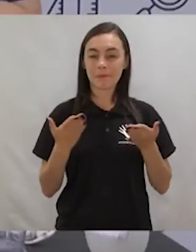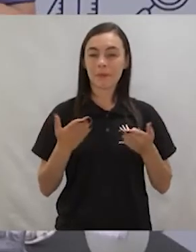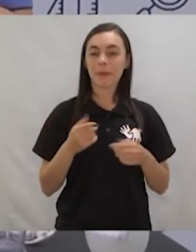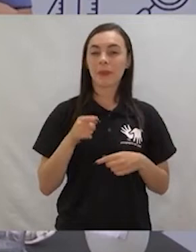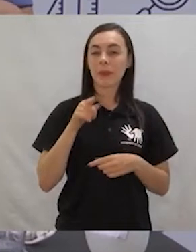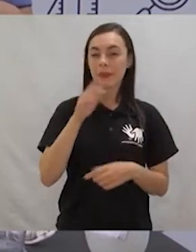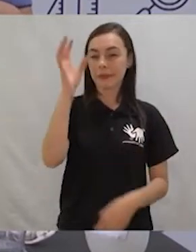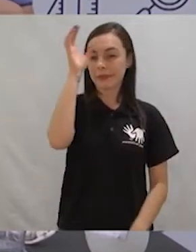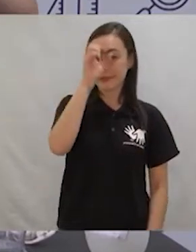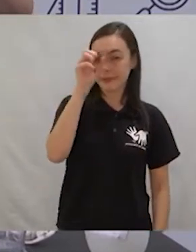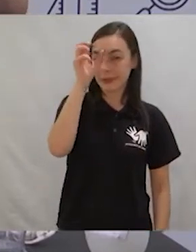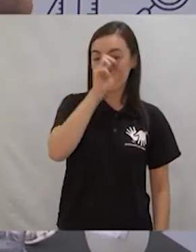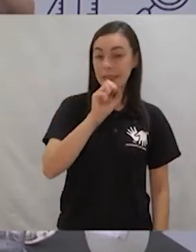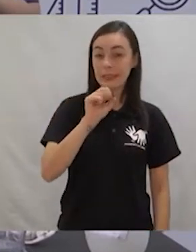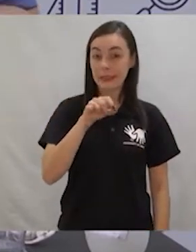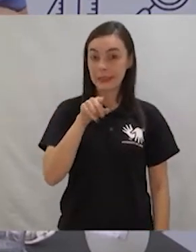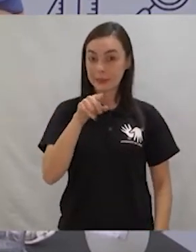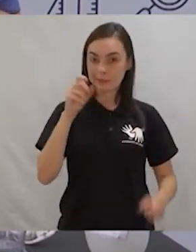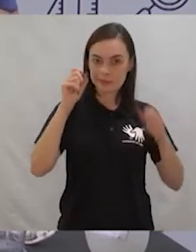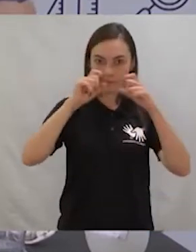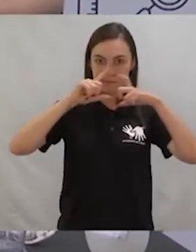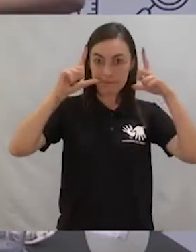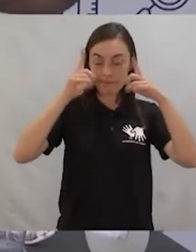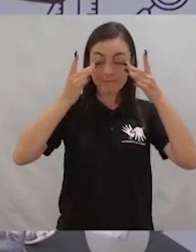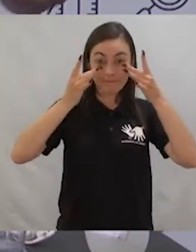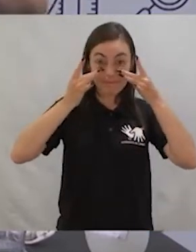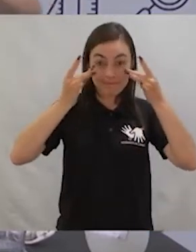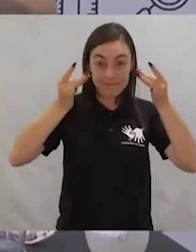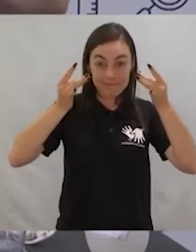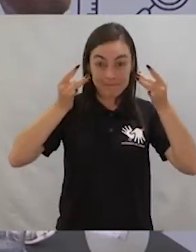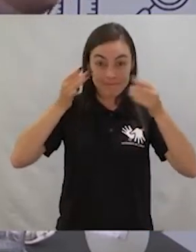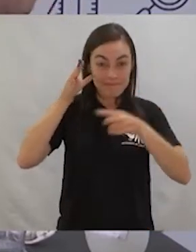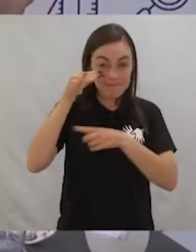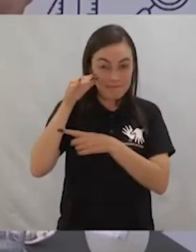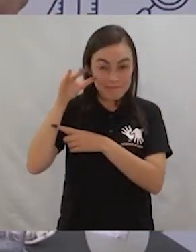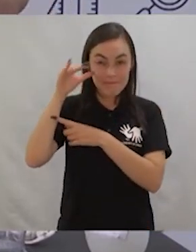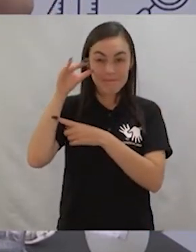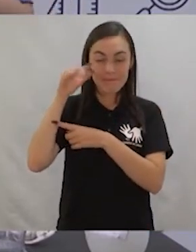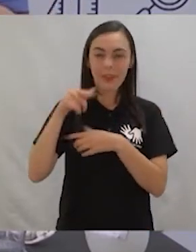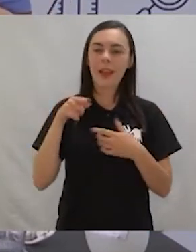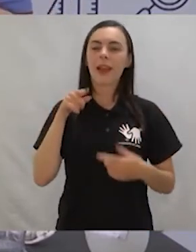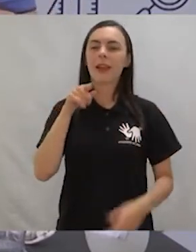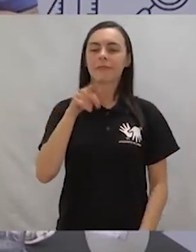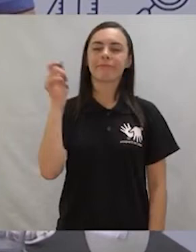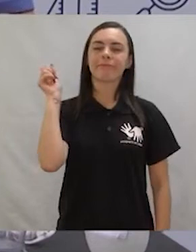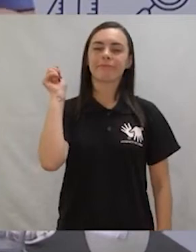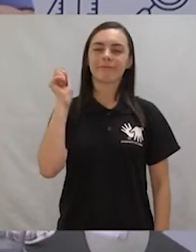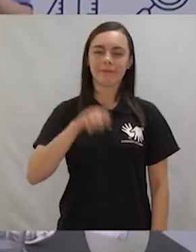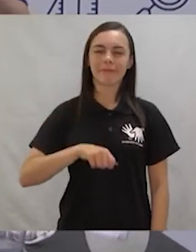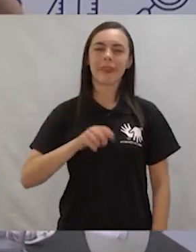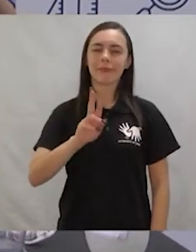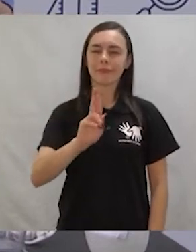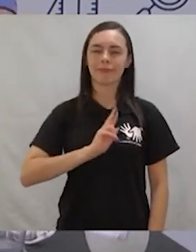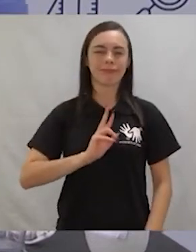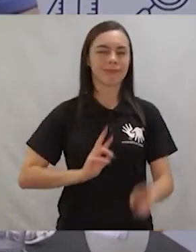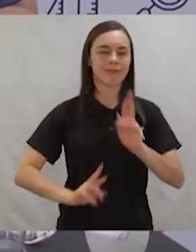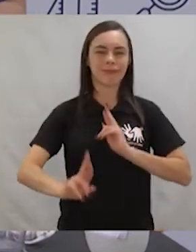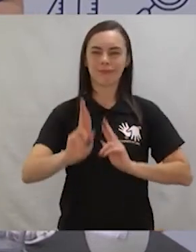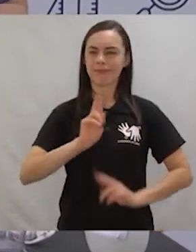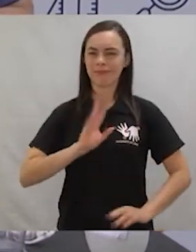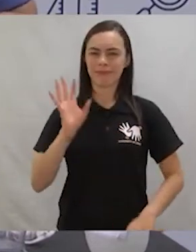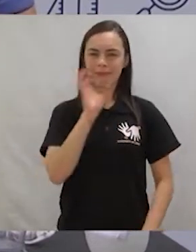hoje. E se vocês estavam com bastante atenção na aula, se vocês estavam bem ligadinhos, vocês vão responder